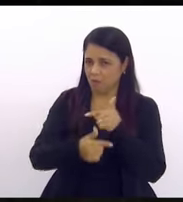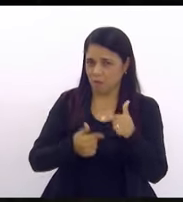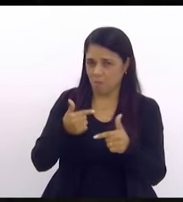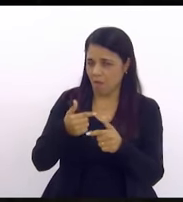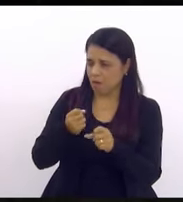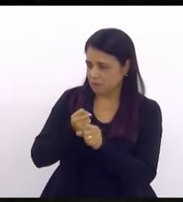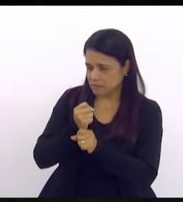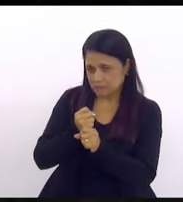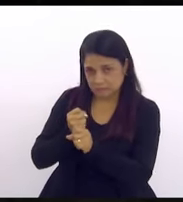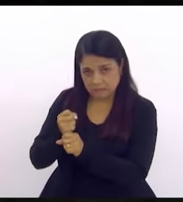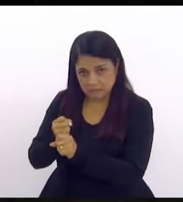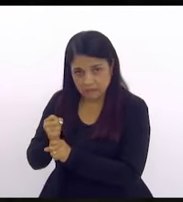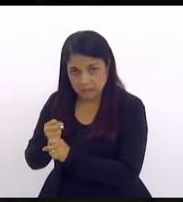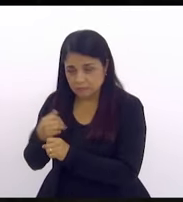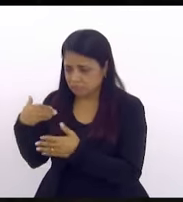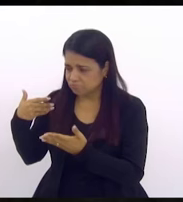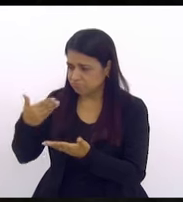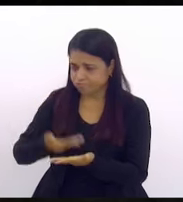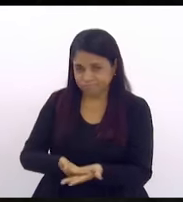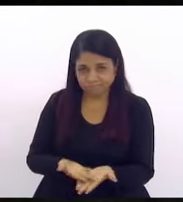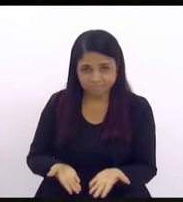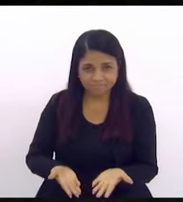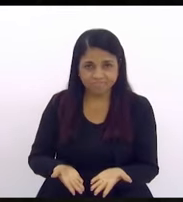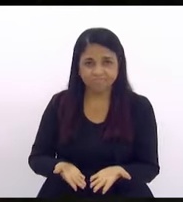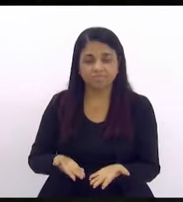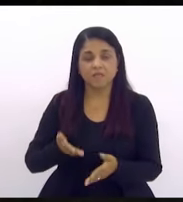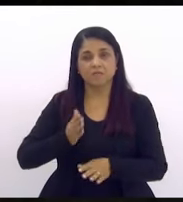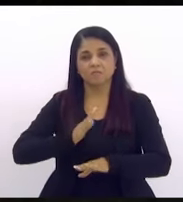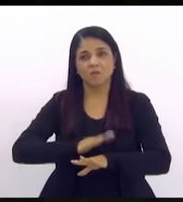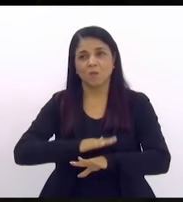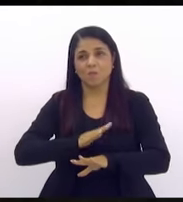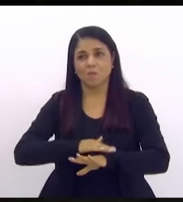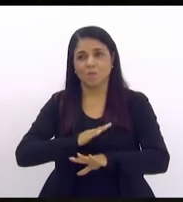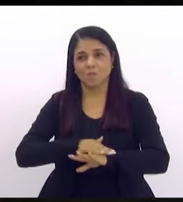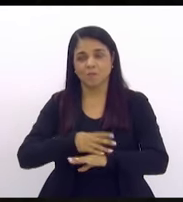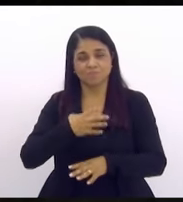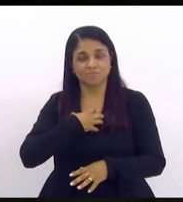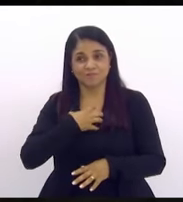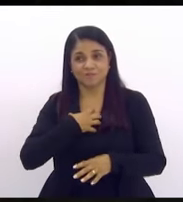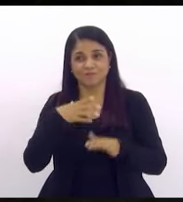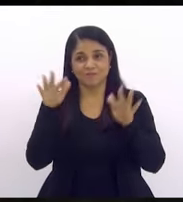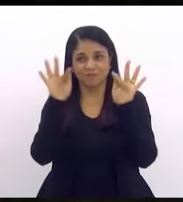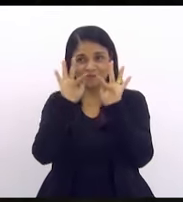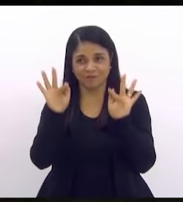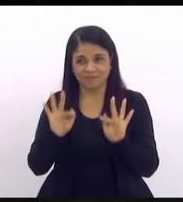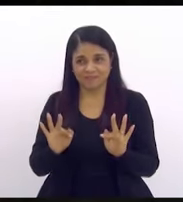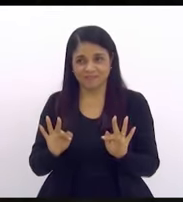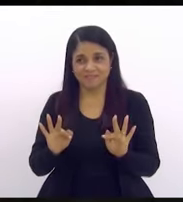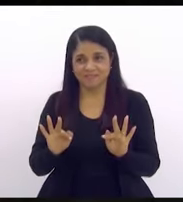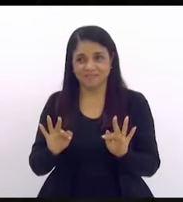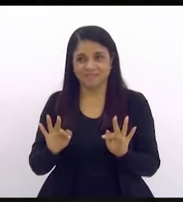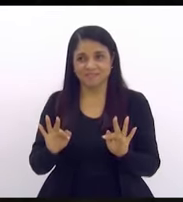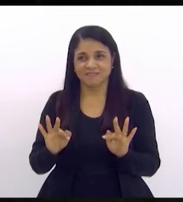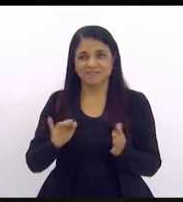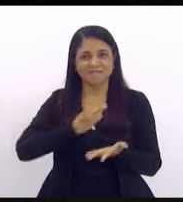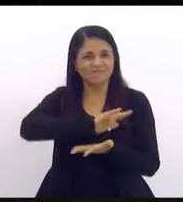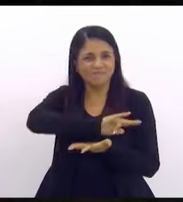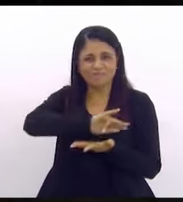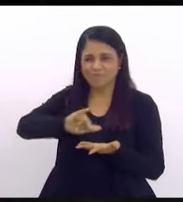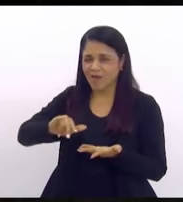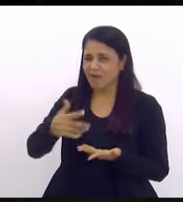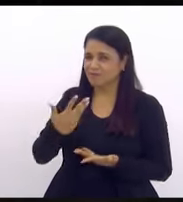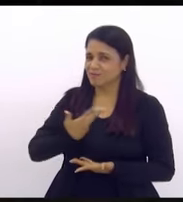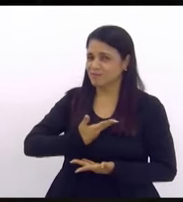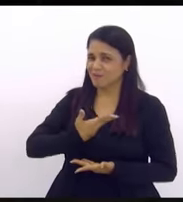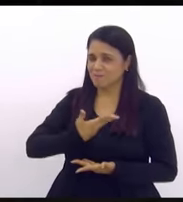esse momento é um momento realmente eh que me deixa muito feliz de terem várias colegas aqui por